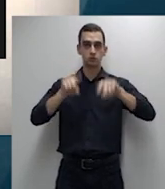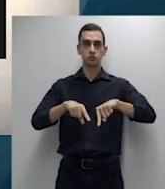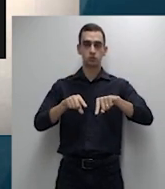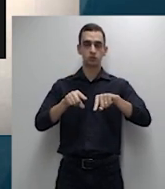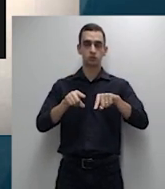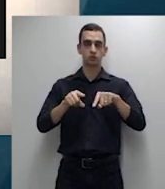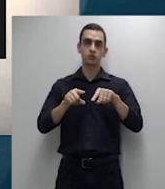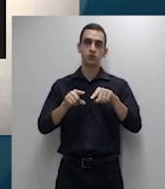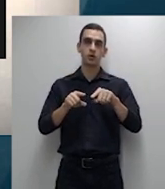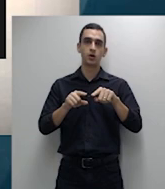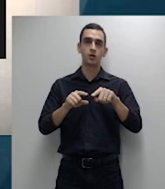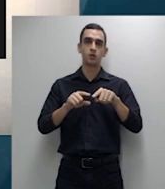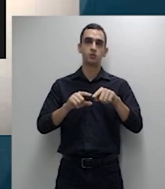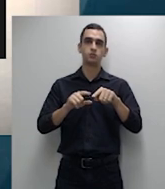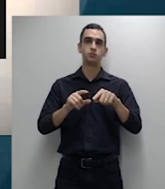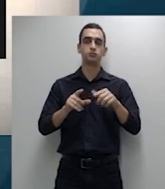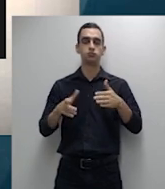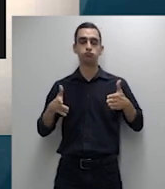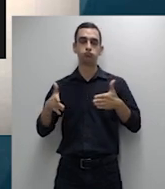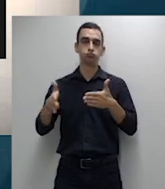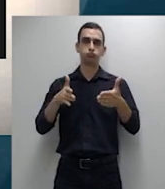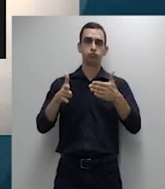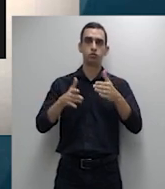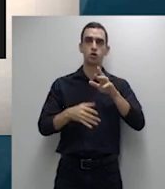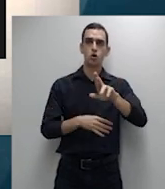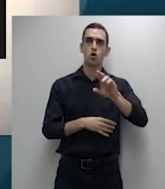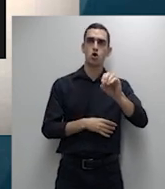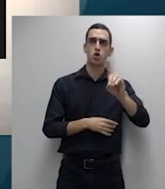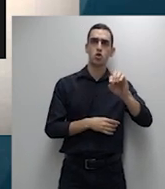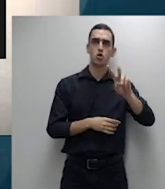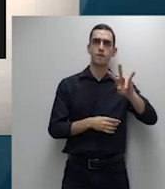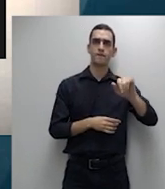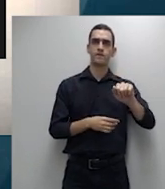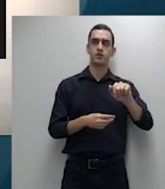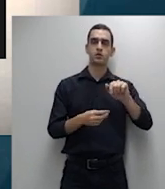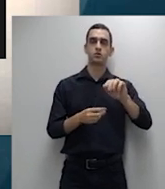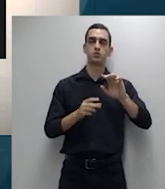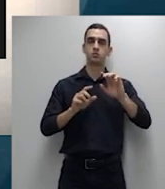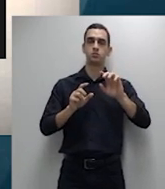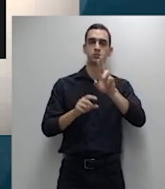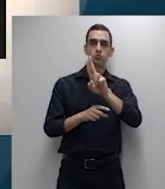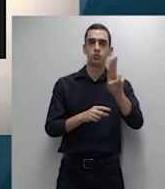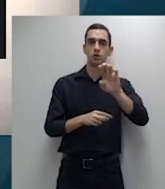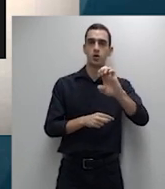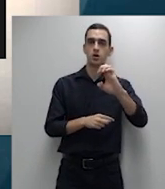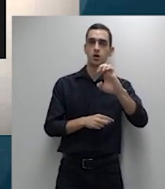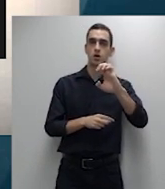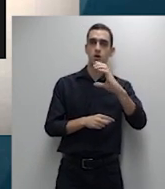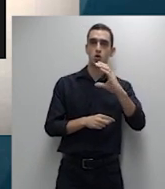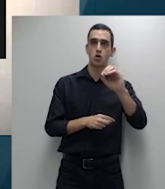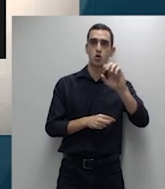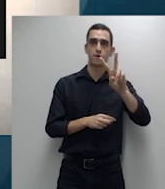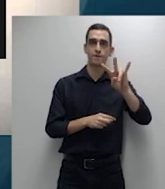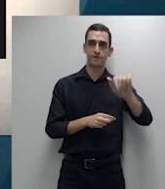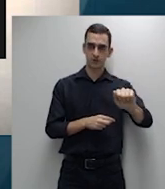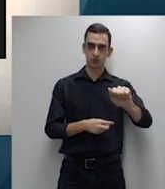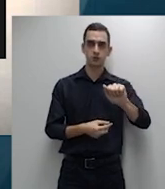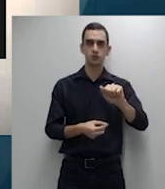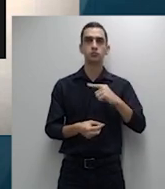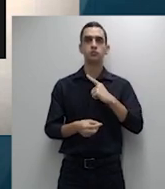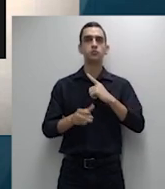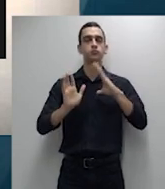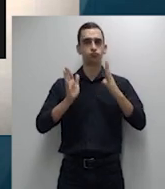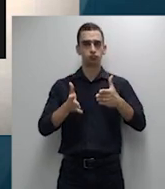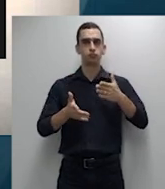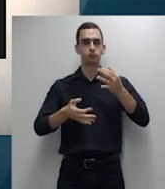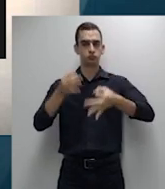rodovias Ecovias que já foi julgado por ssmo o local foi dado